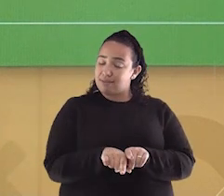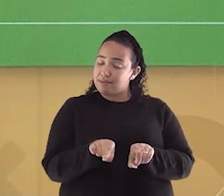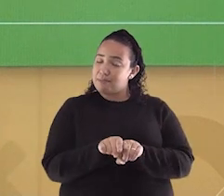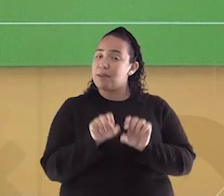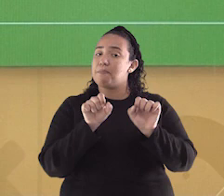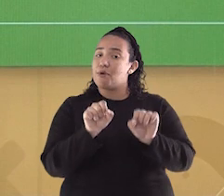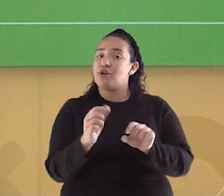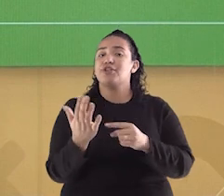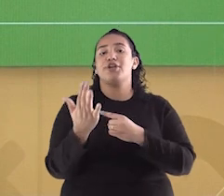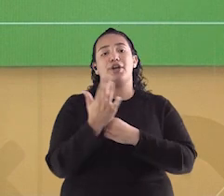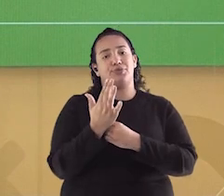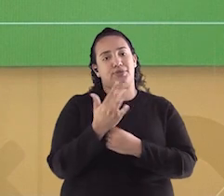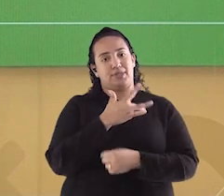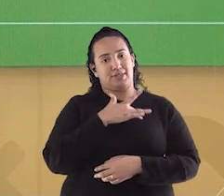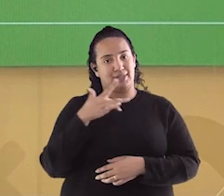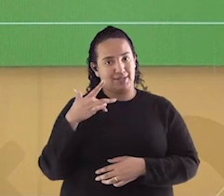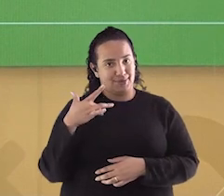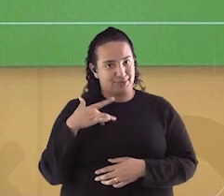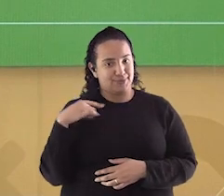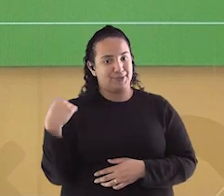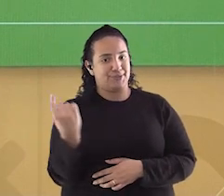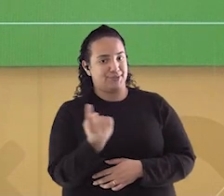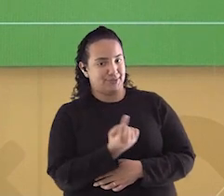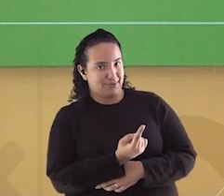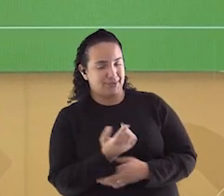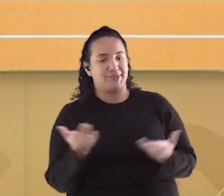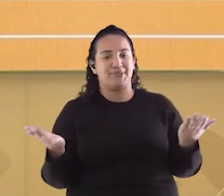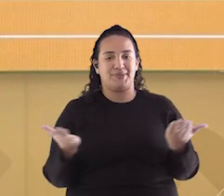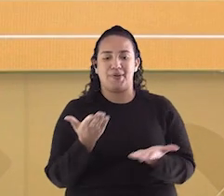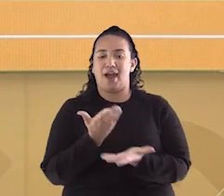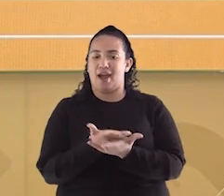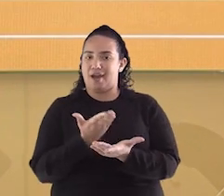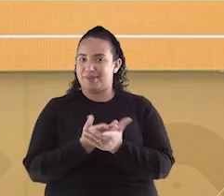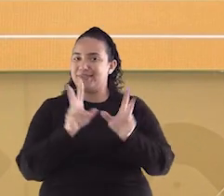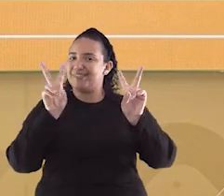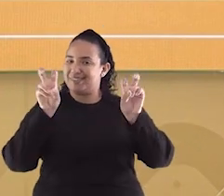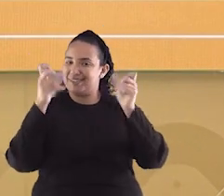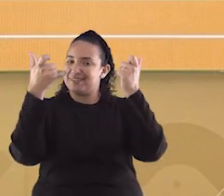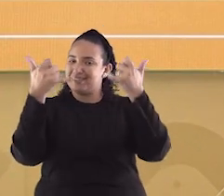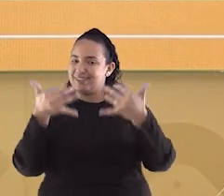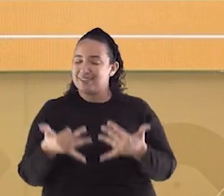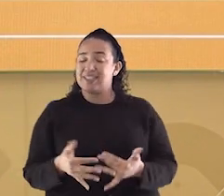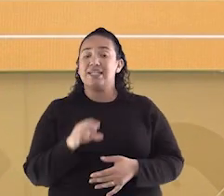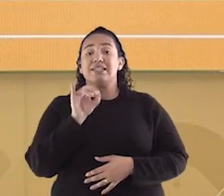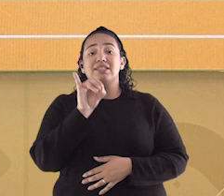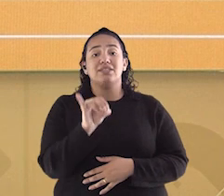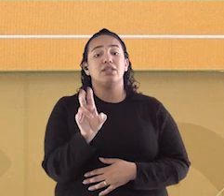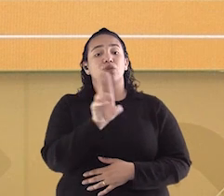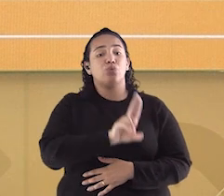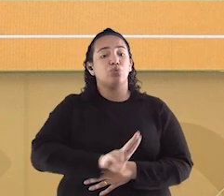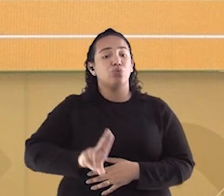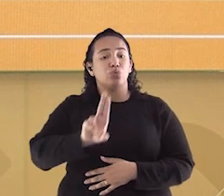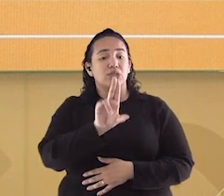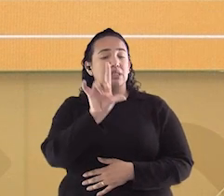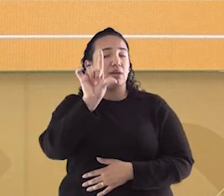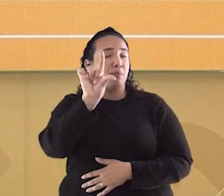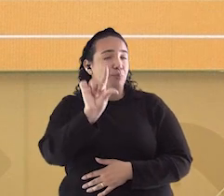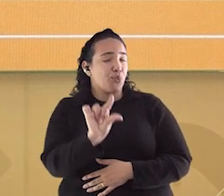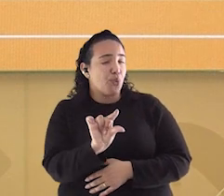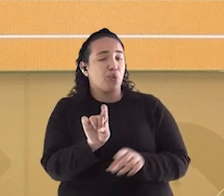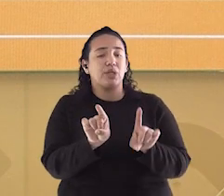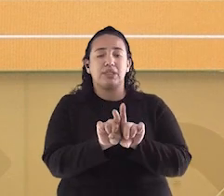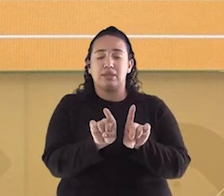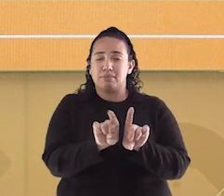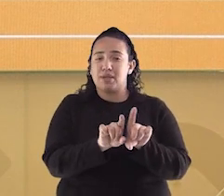radiação também beneficia a área de saúde, como é o tema da nossa aula de hoje. Pois é, e quando é usada em pequenas doses e com procedimentos